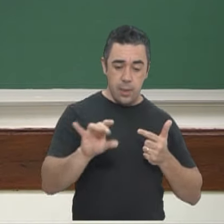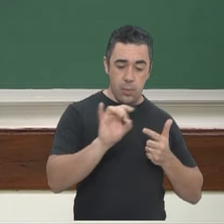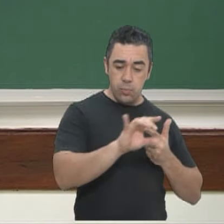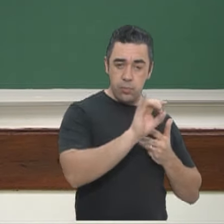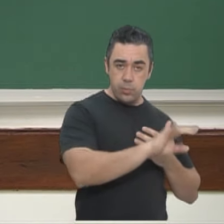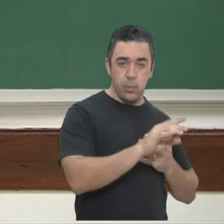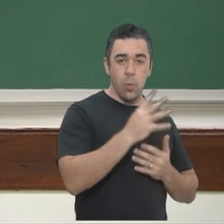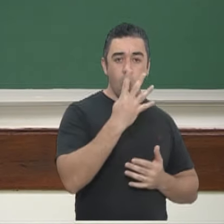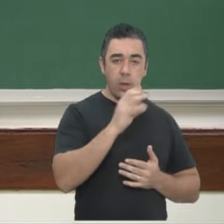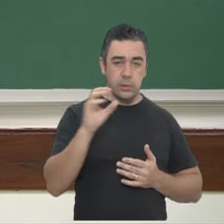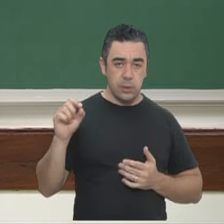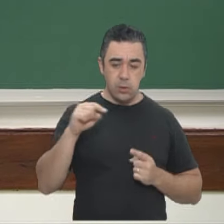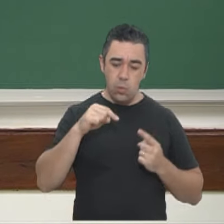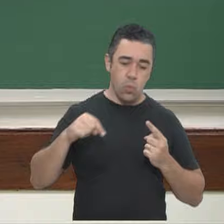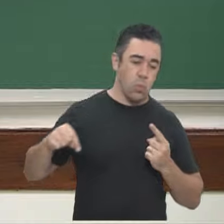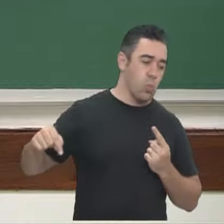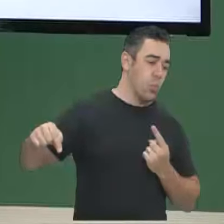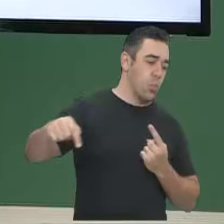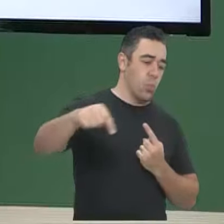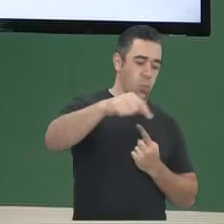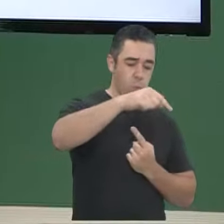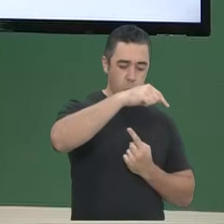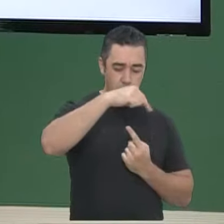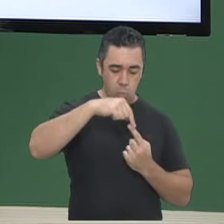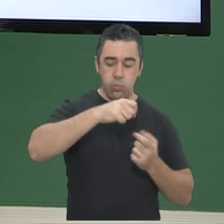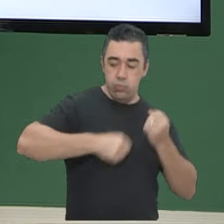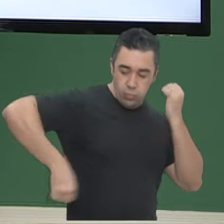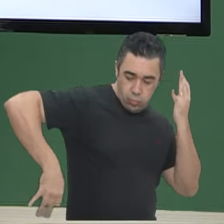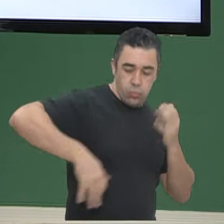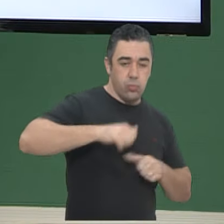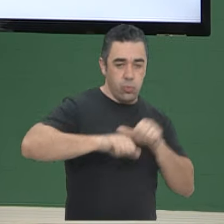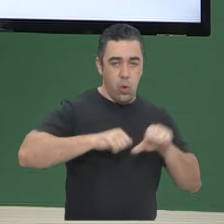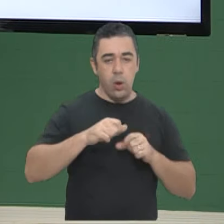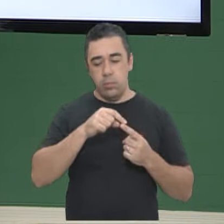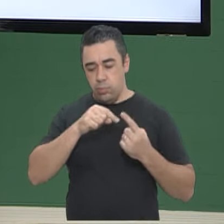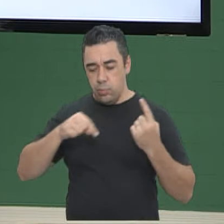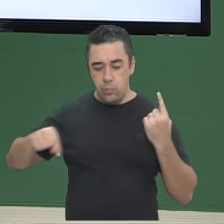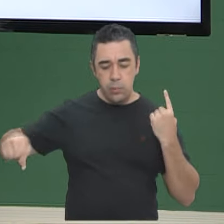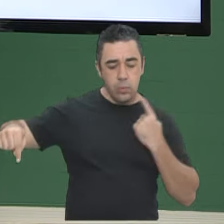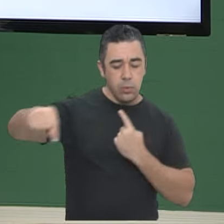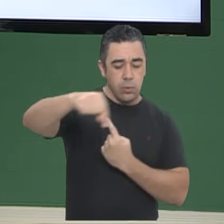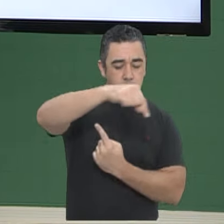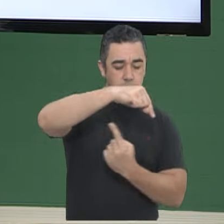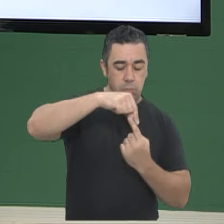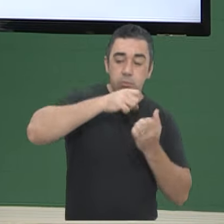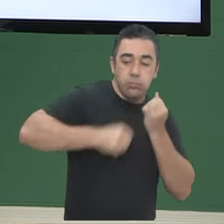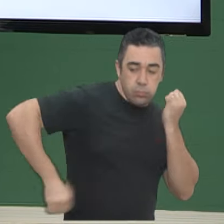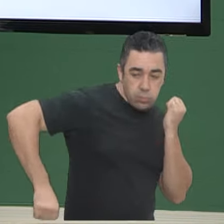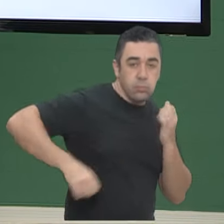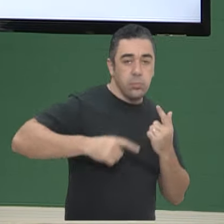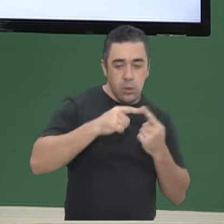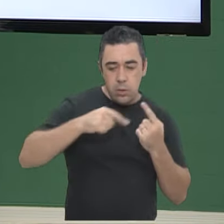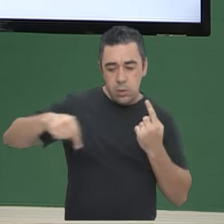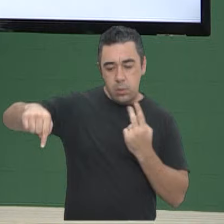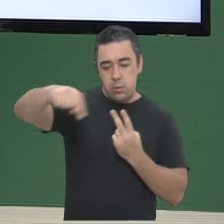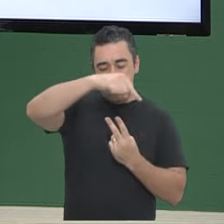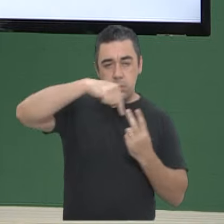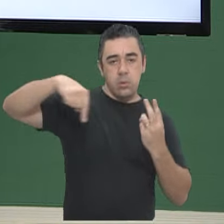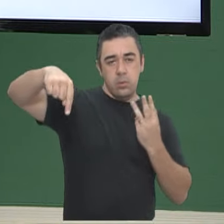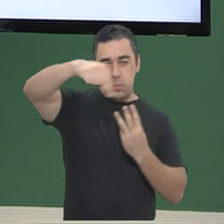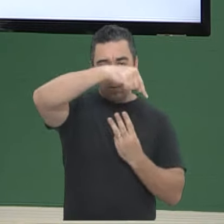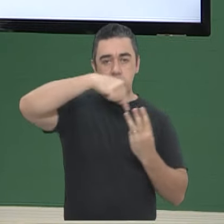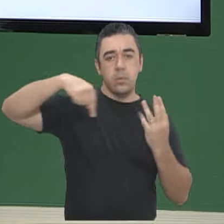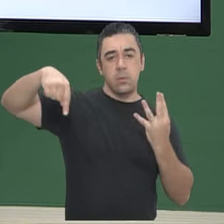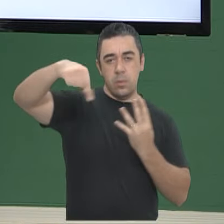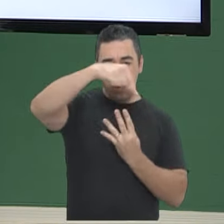cada corredor vai ter que completar uma volta completa na pista e depois passar o bastão para o segundo, para o terceiro,